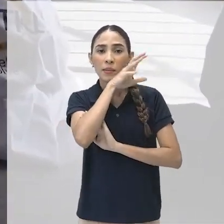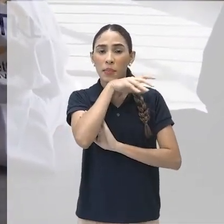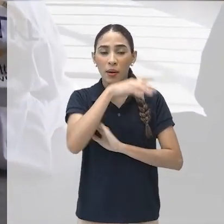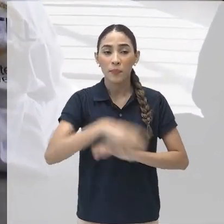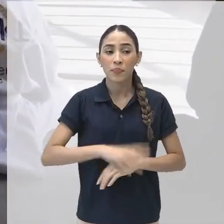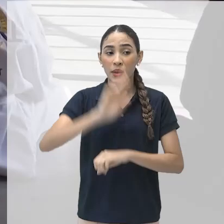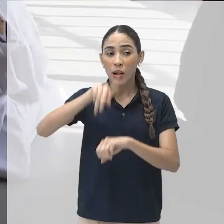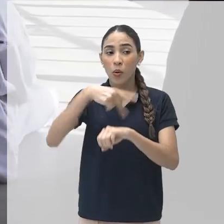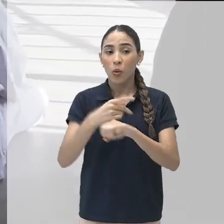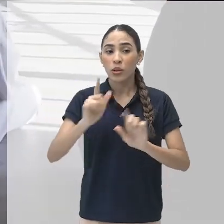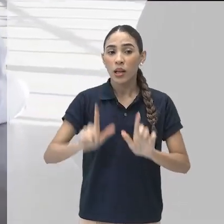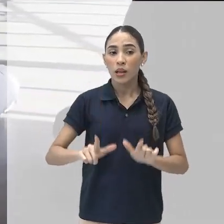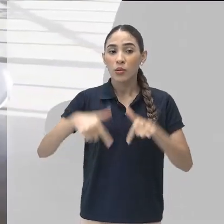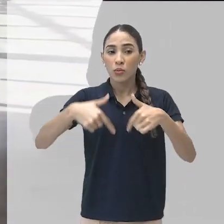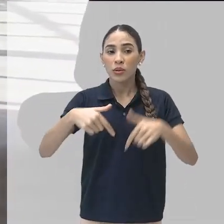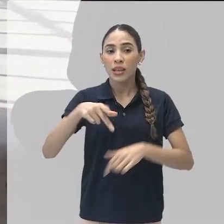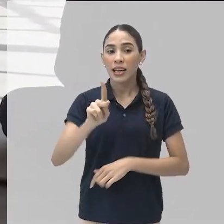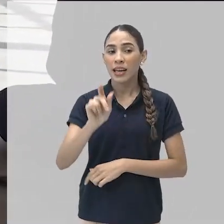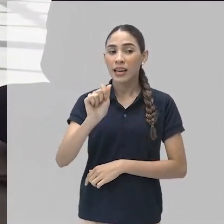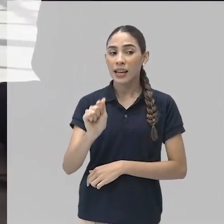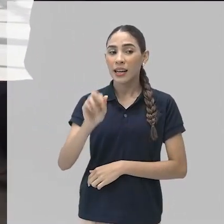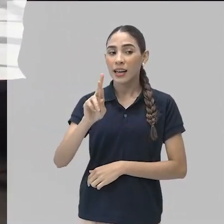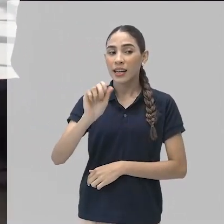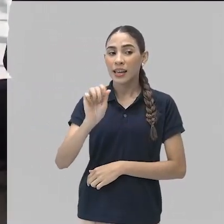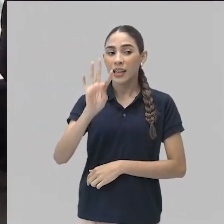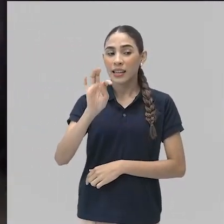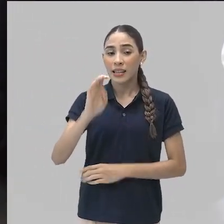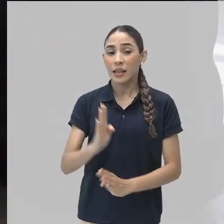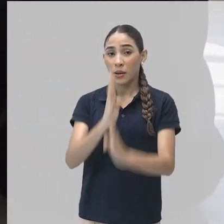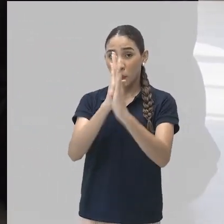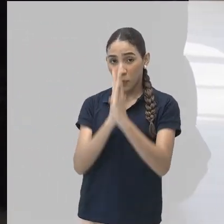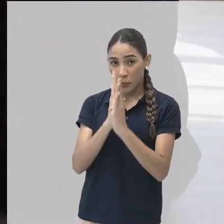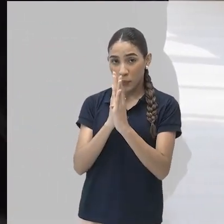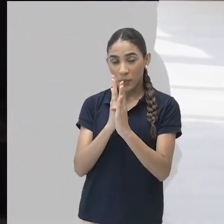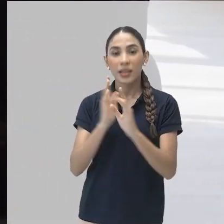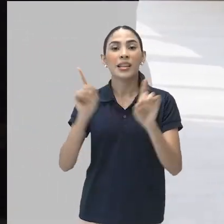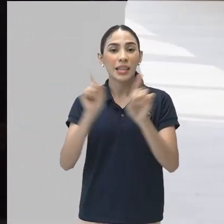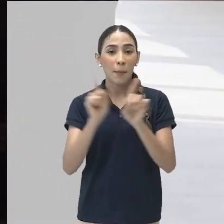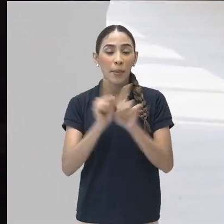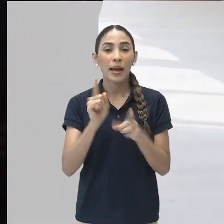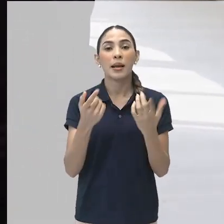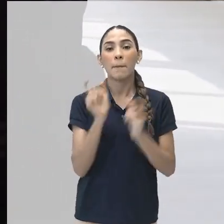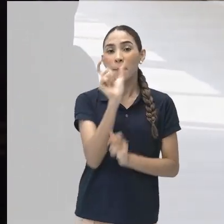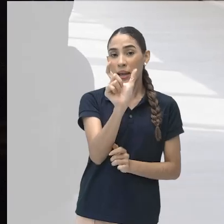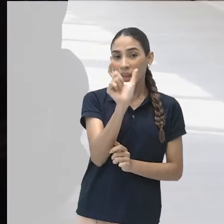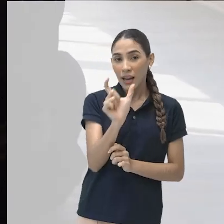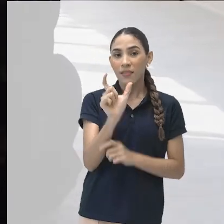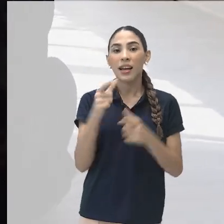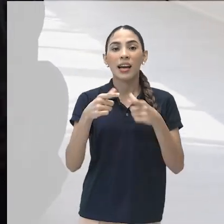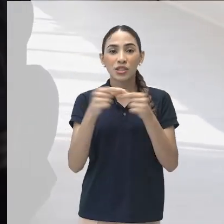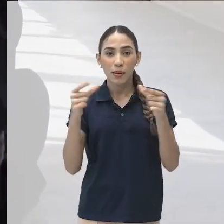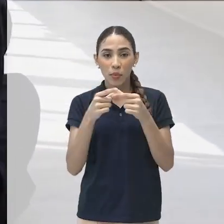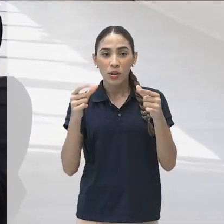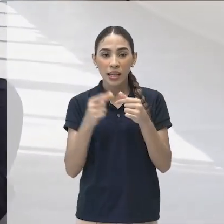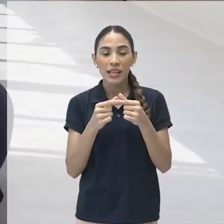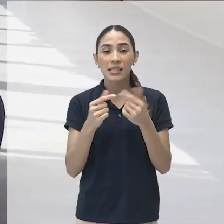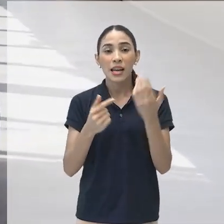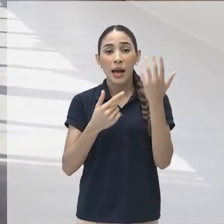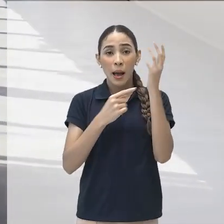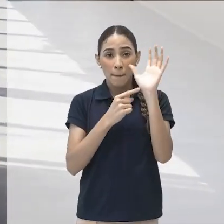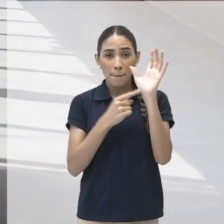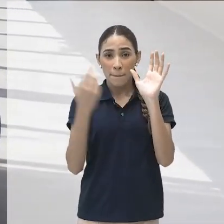próxima luta é o Karatê. O Karatê vem da palavra japonesa que significa mãos